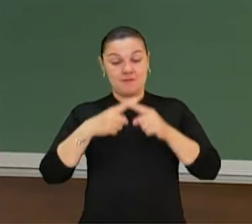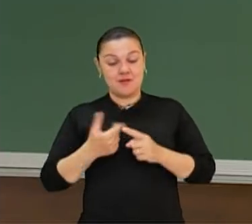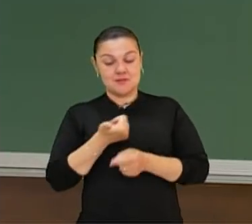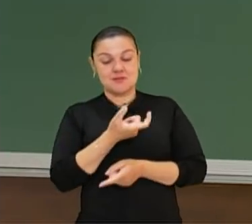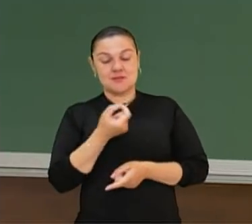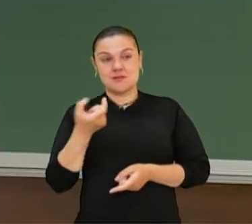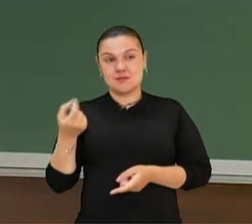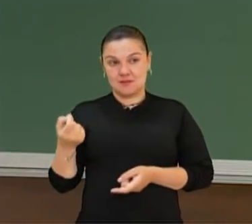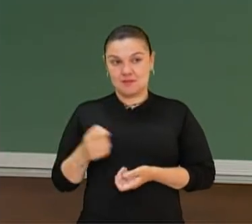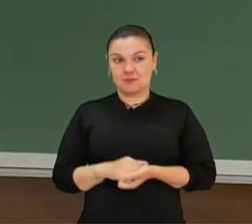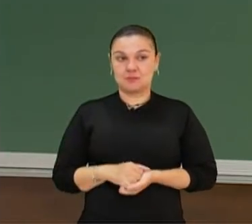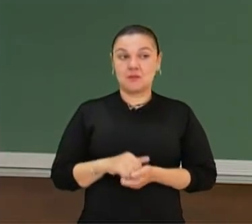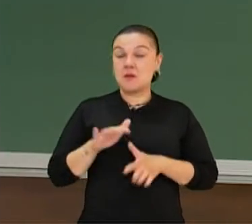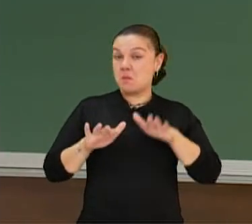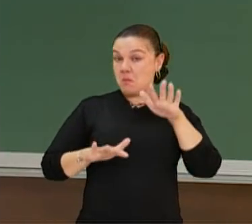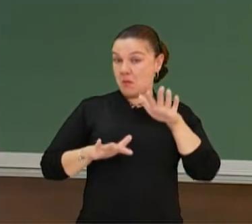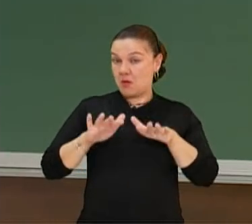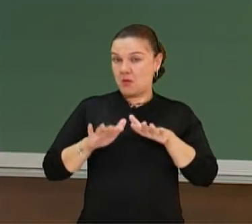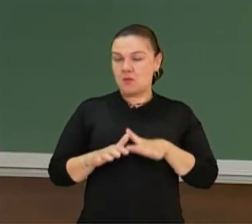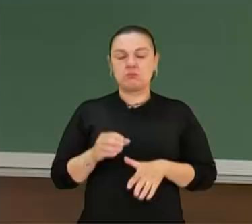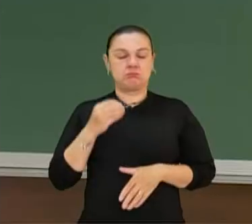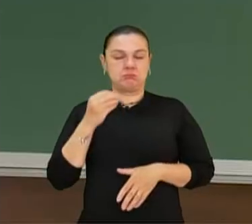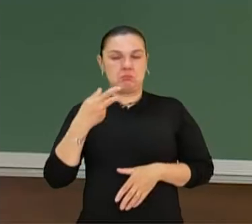100. E deu aproximadamente